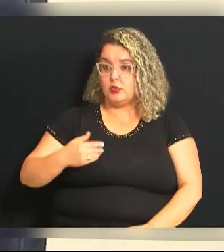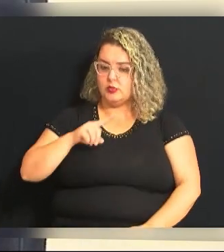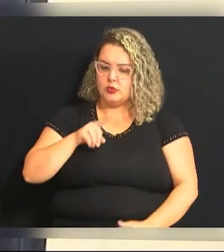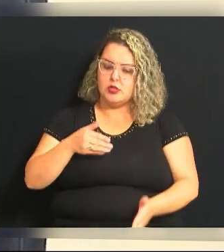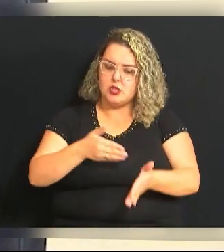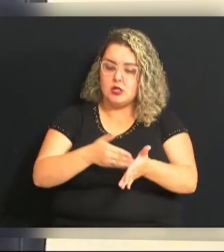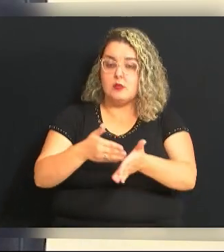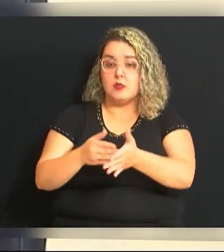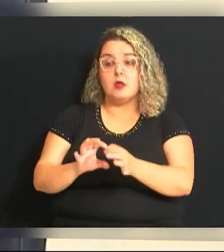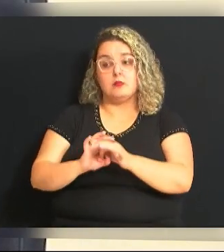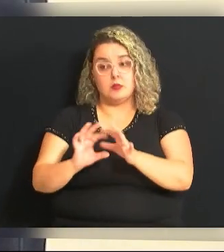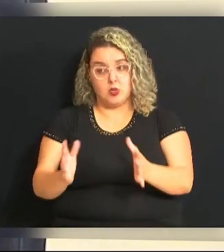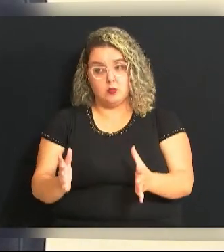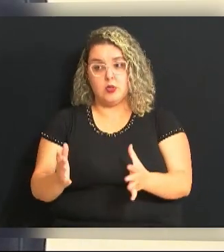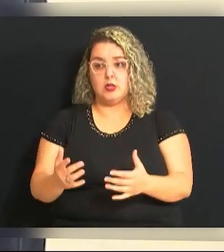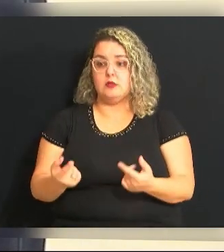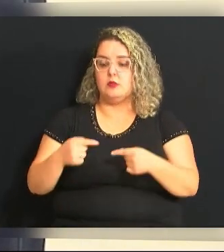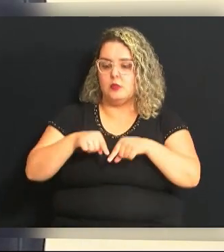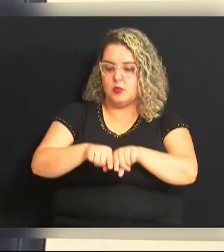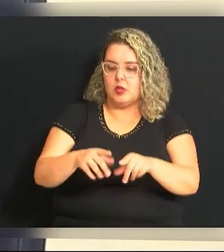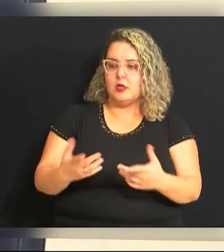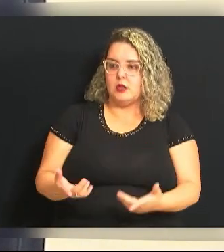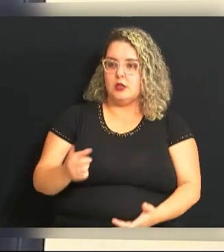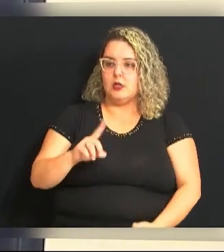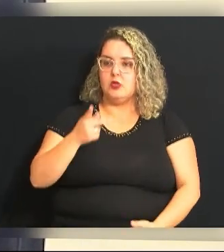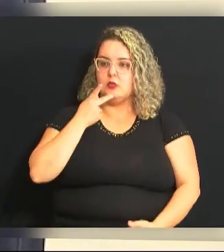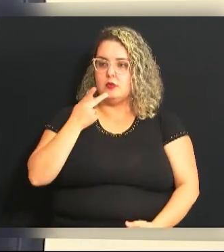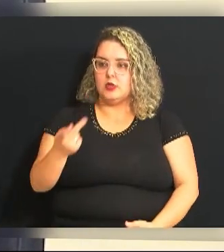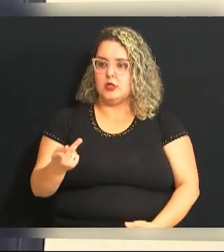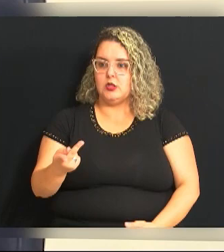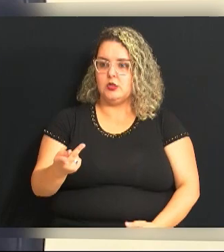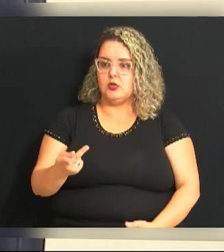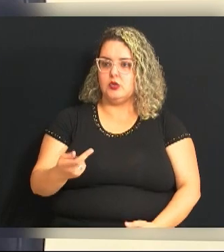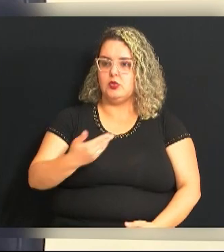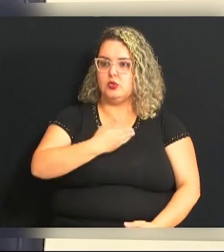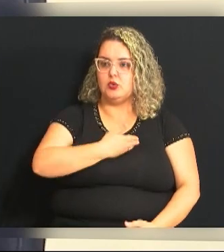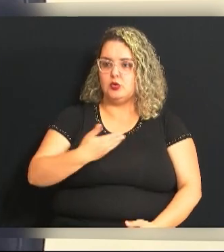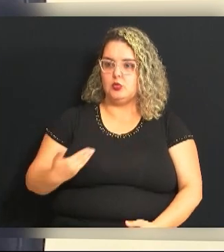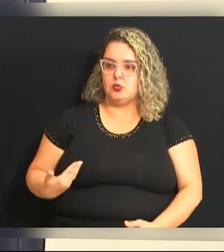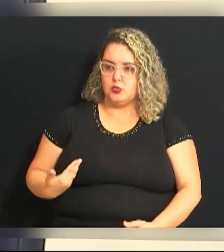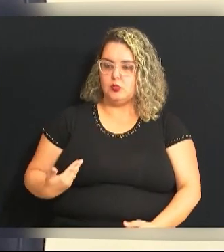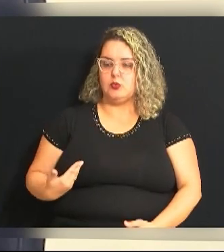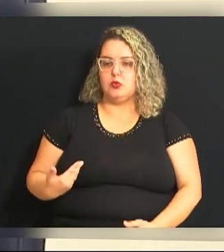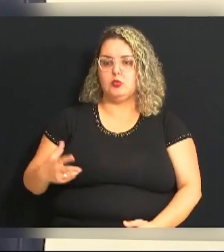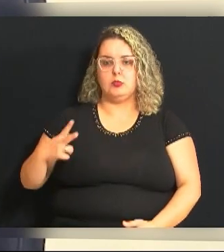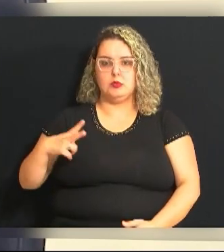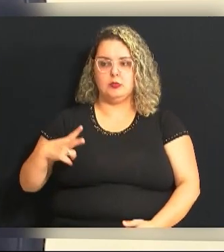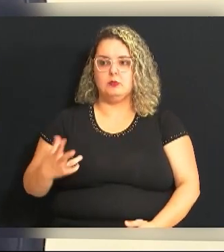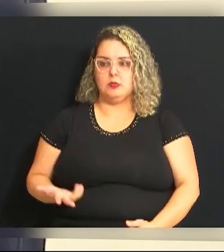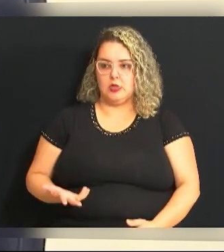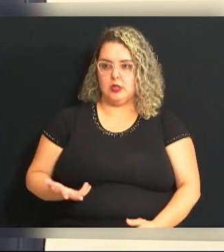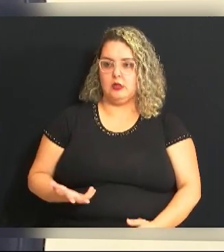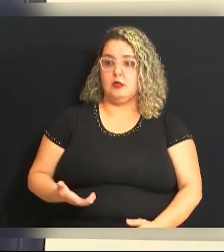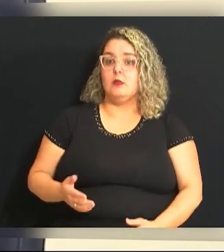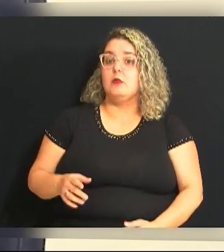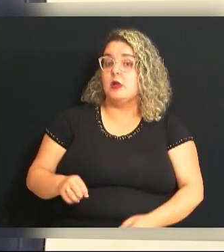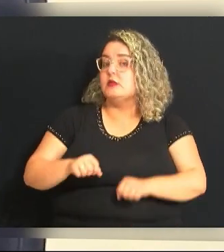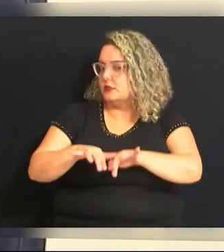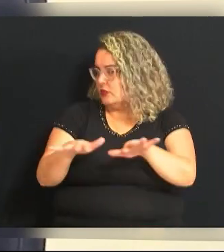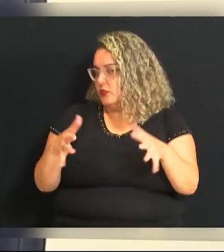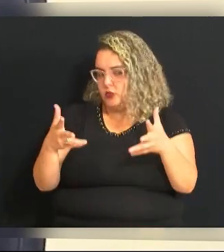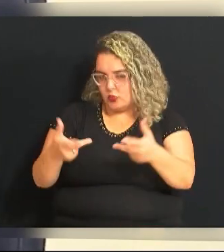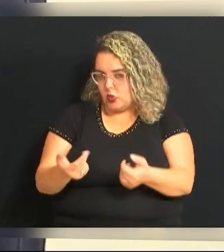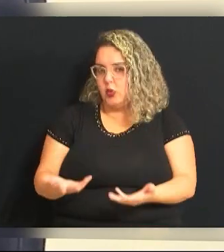restrito e permita, por meio de parcerias, não estou dizendo a parceria público-privada prevista na lei, mas parceria público-privada em sentido